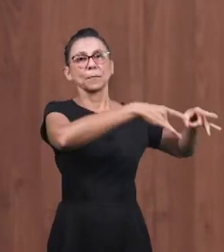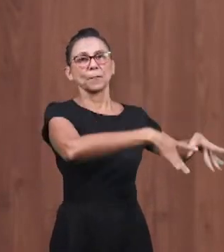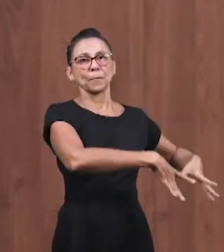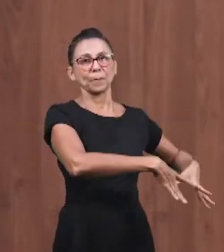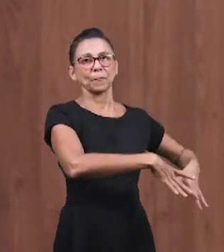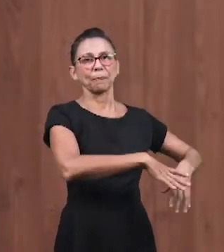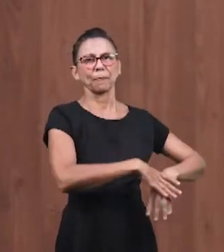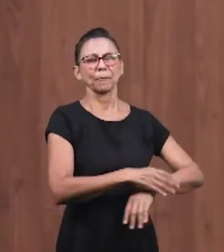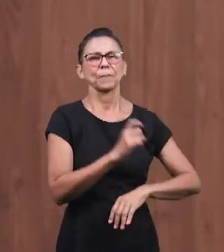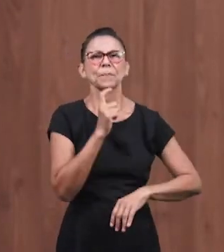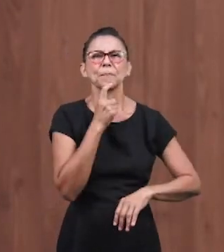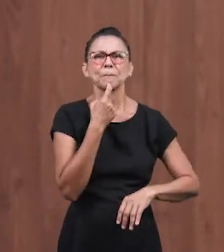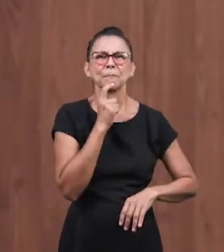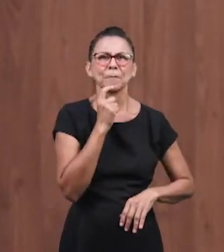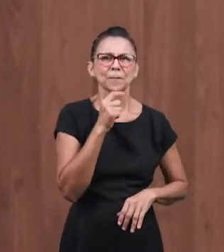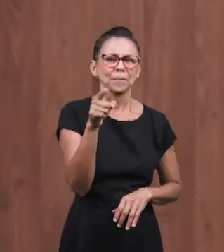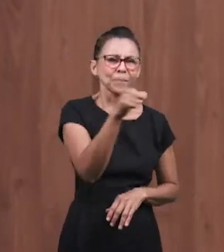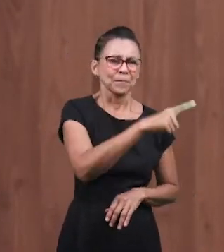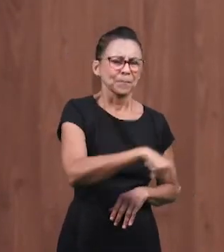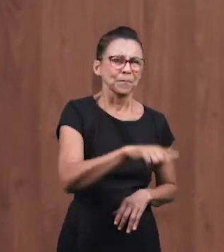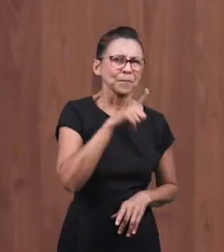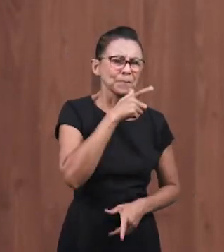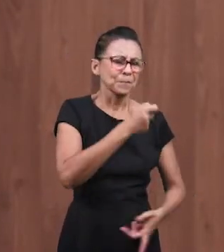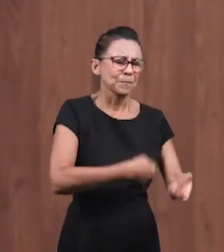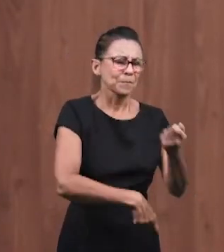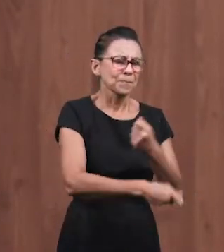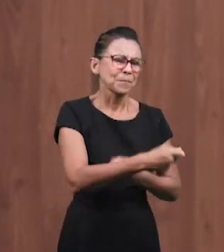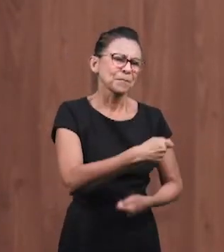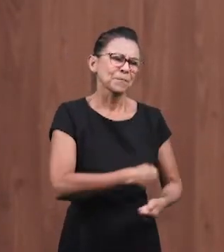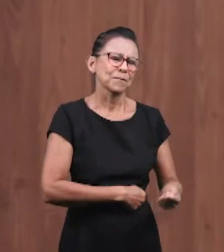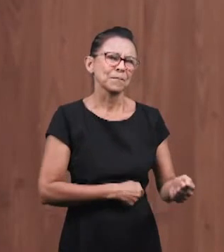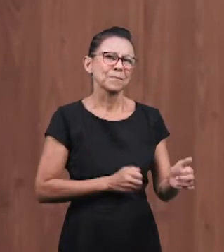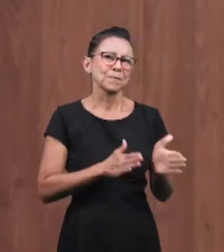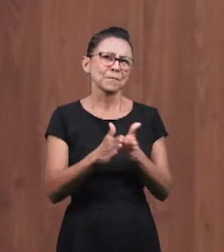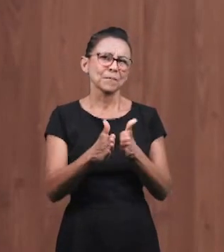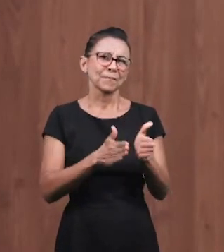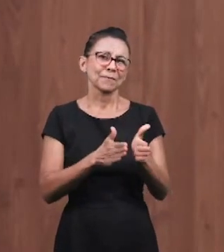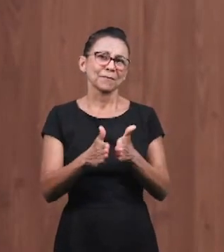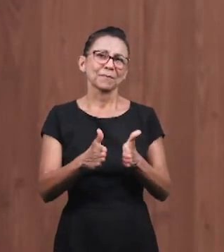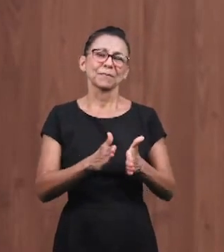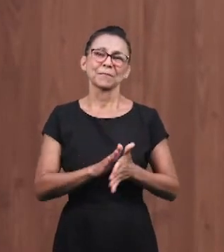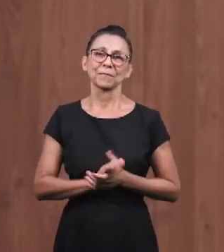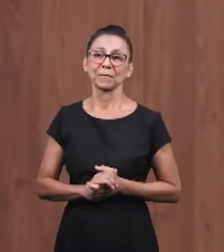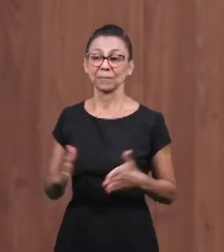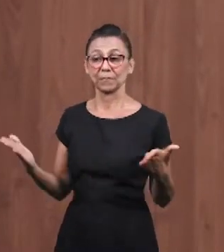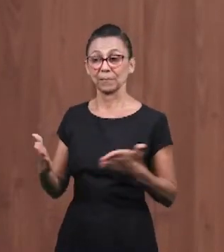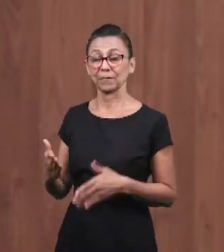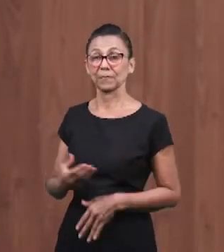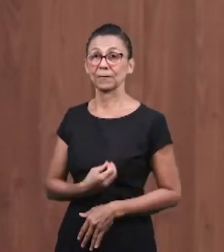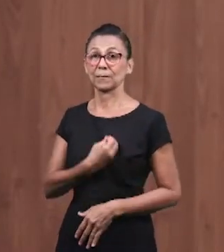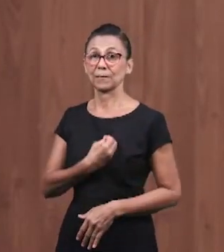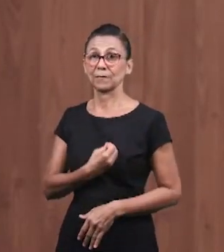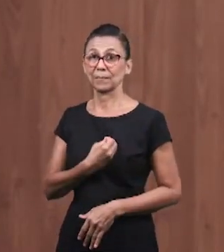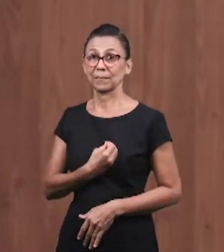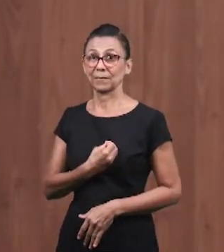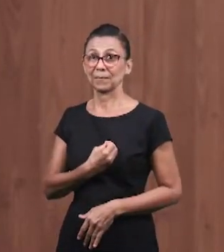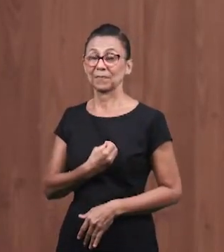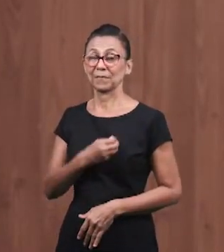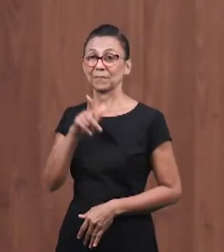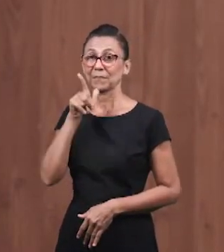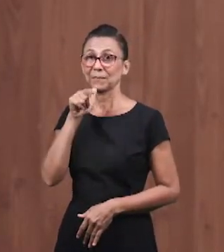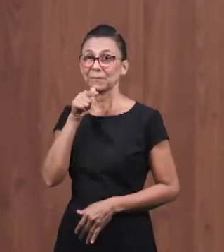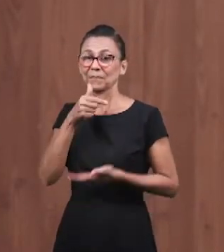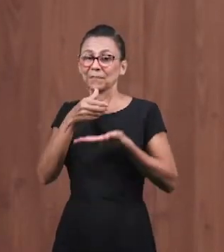junto a uma fonte que é uma fonte temporal. Por quê? Porque agora a água viva que ela já tinha bebido